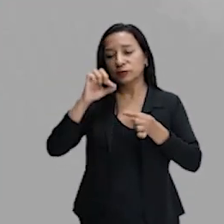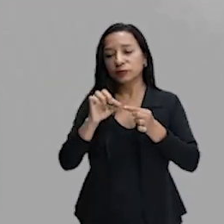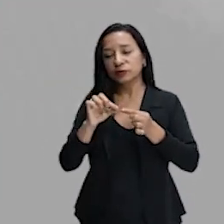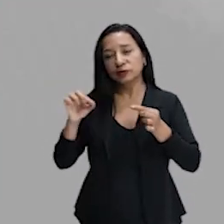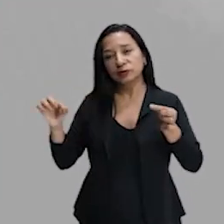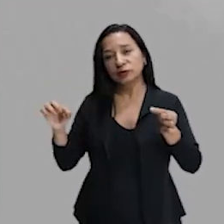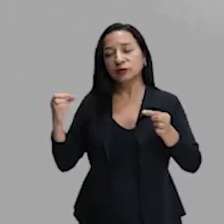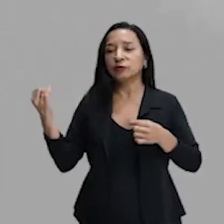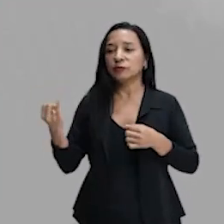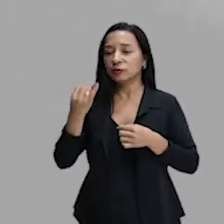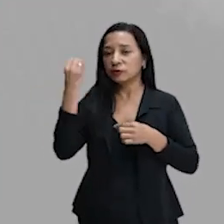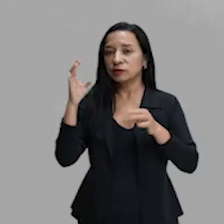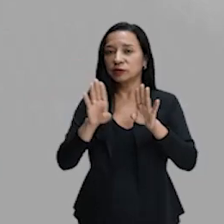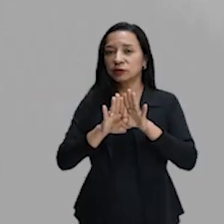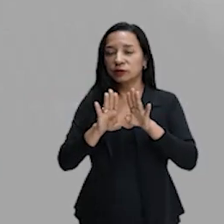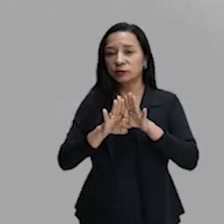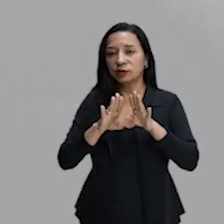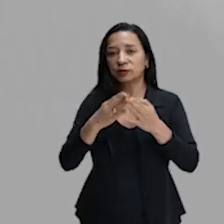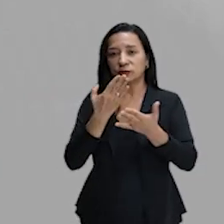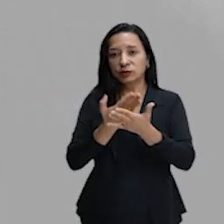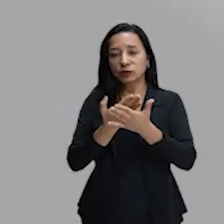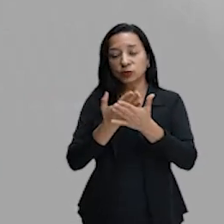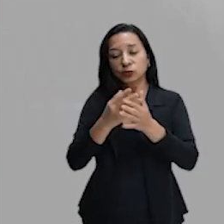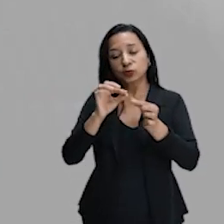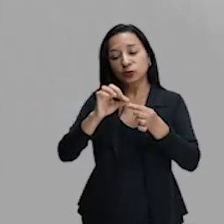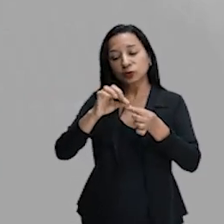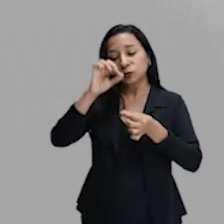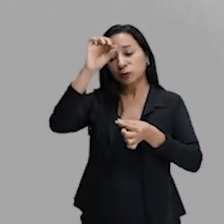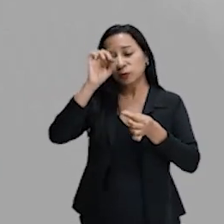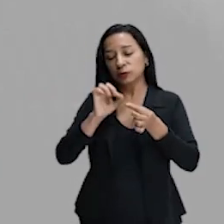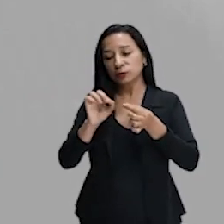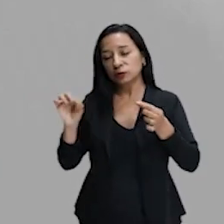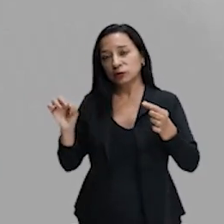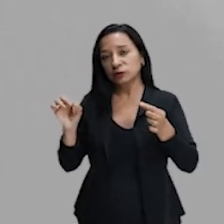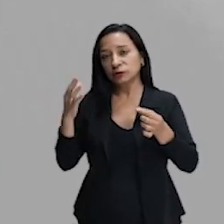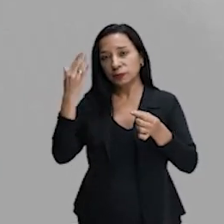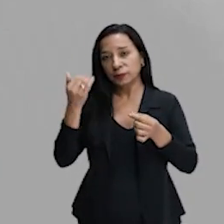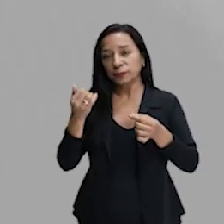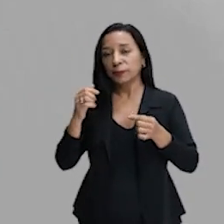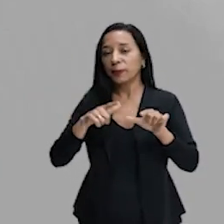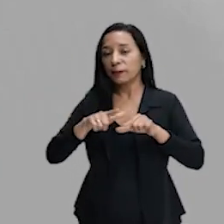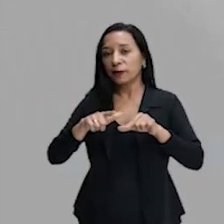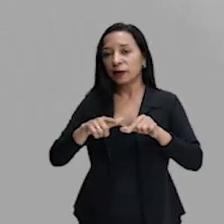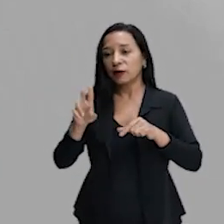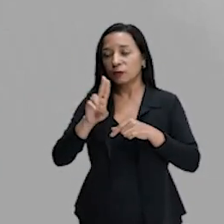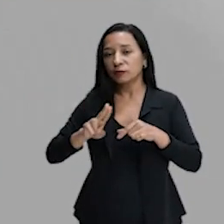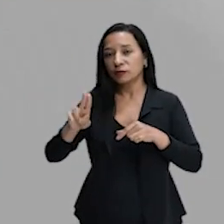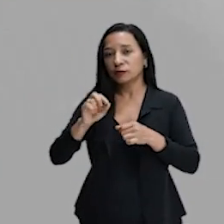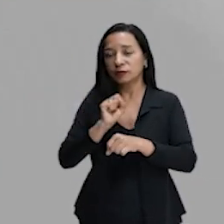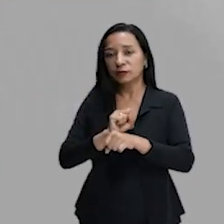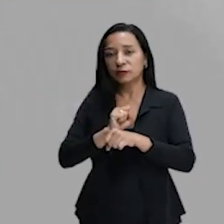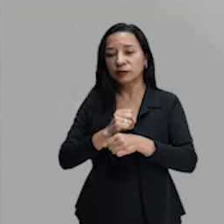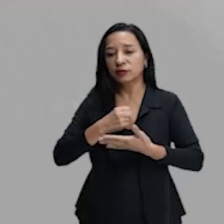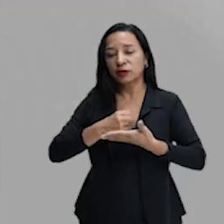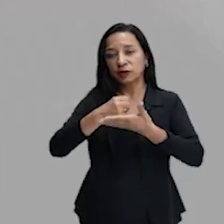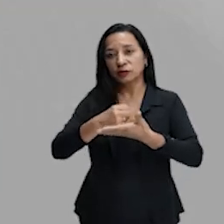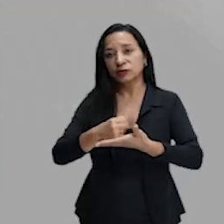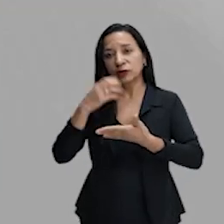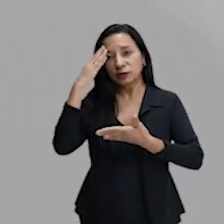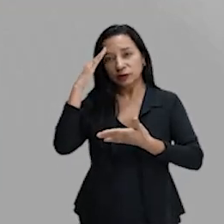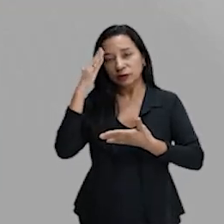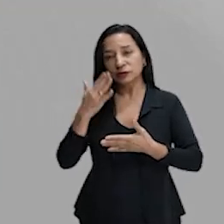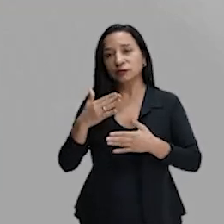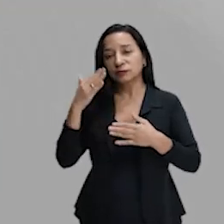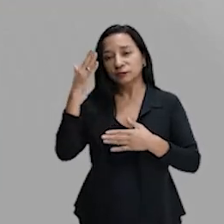extremamente importante quando você trabalha com medida saber trabalhar com as unidades Beleza espero que tenha ajudado Espero que tenha entendido já